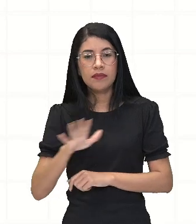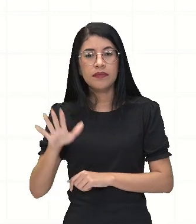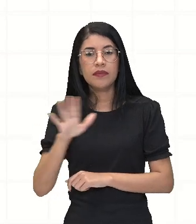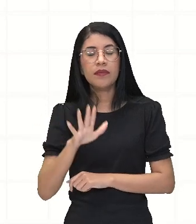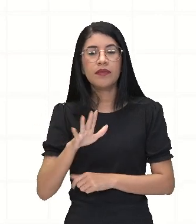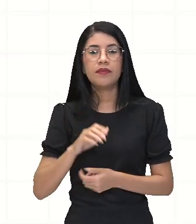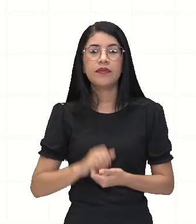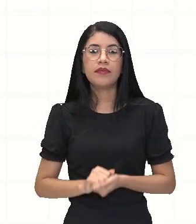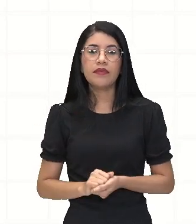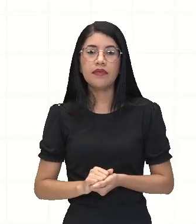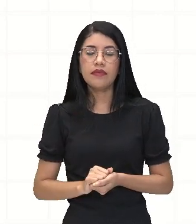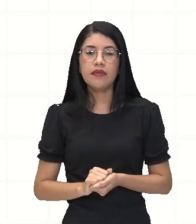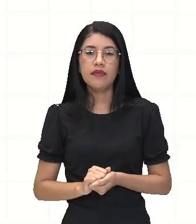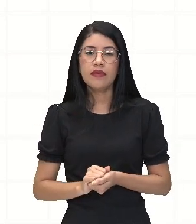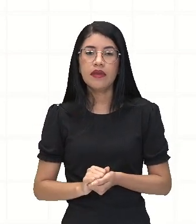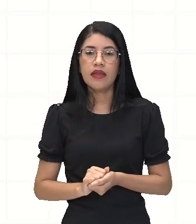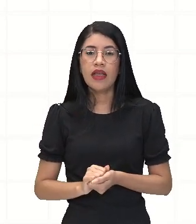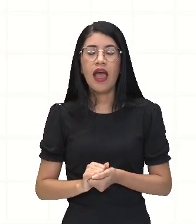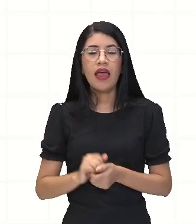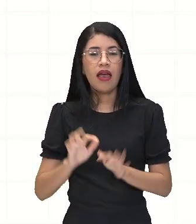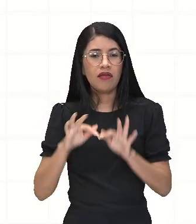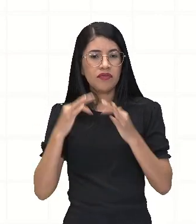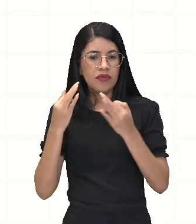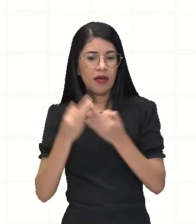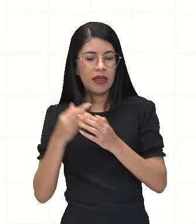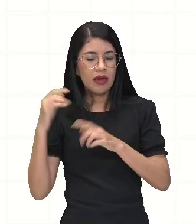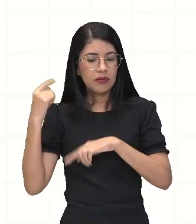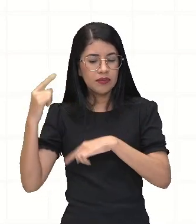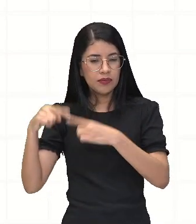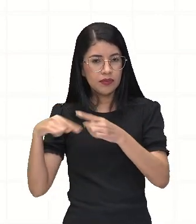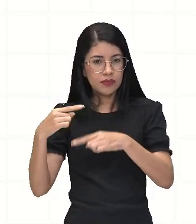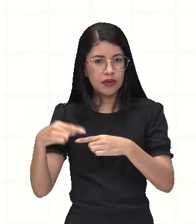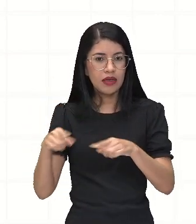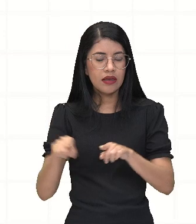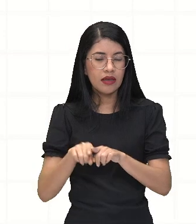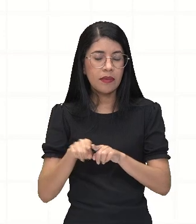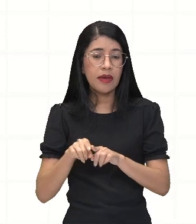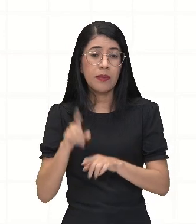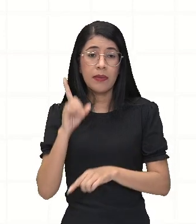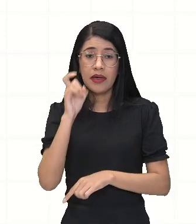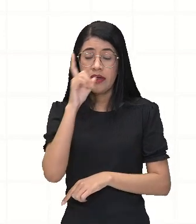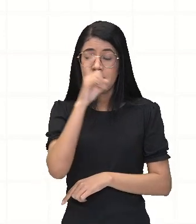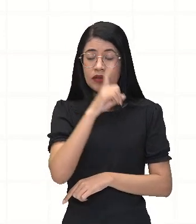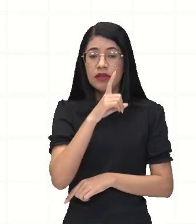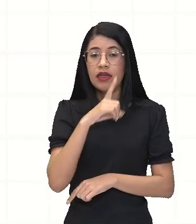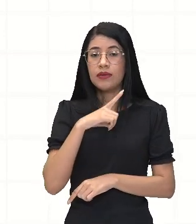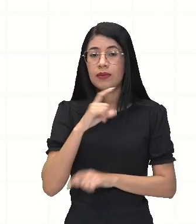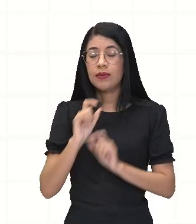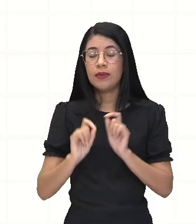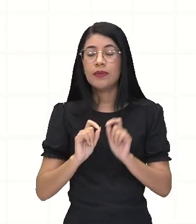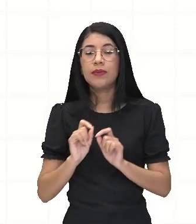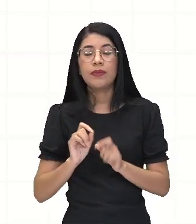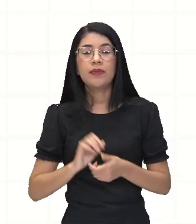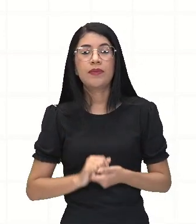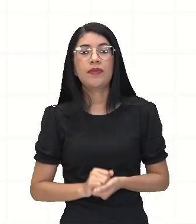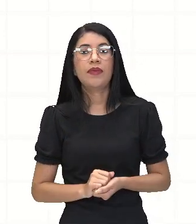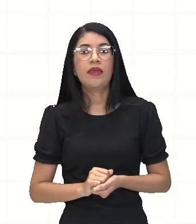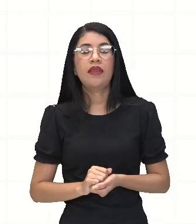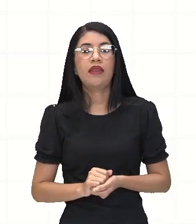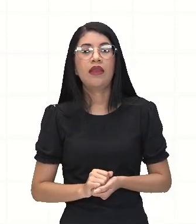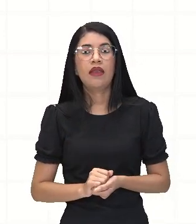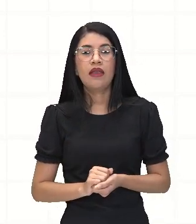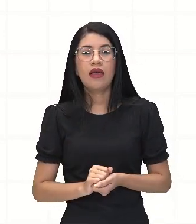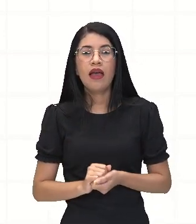Antônio Coelho de Carvalho e seus descendentes, uma vez que eles tiveram dificuldades em relação a Tapuitapera, próxima à cidade de